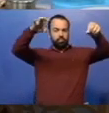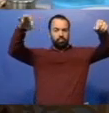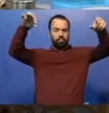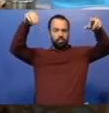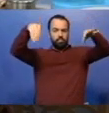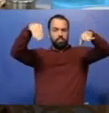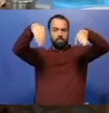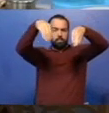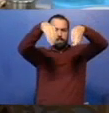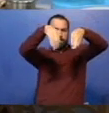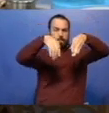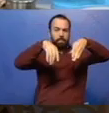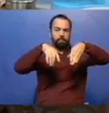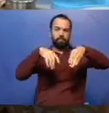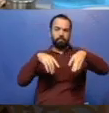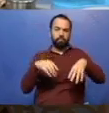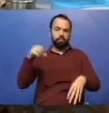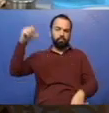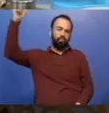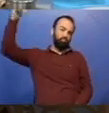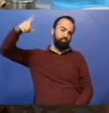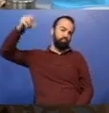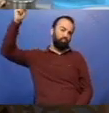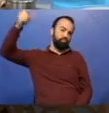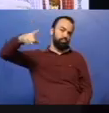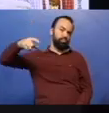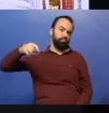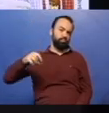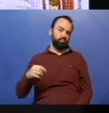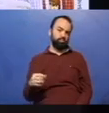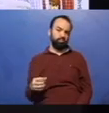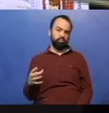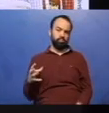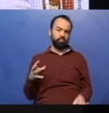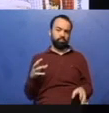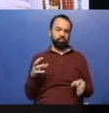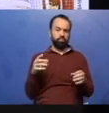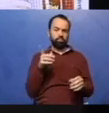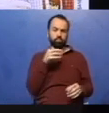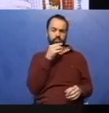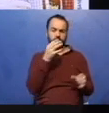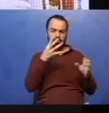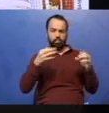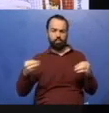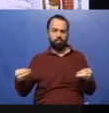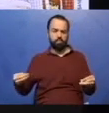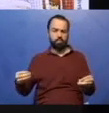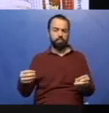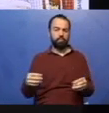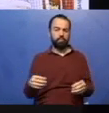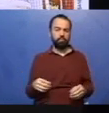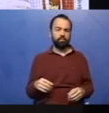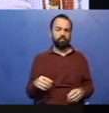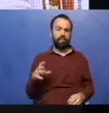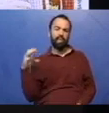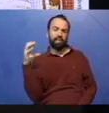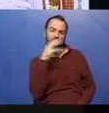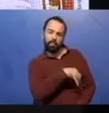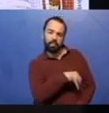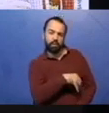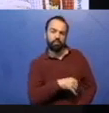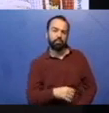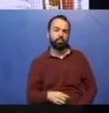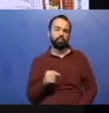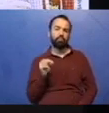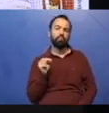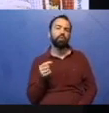no varal, em um dia de sol, ficam secas mais rapidamente do que um dia sem